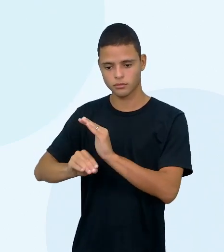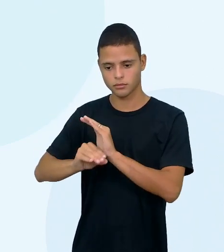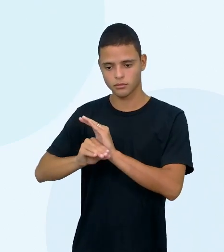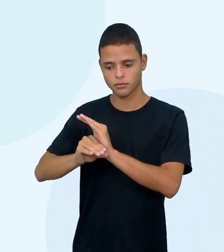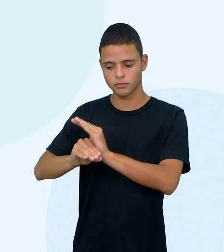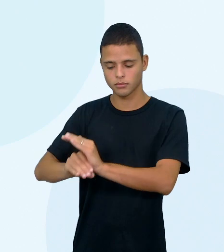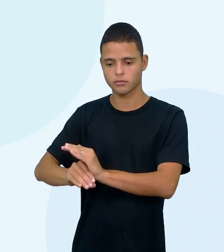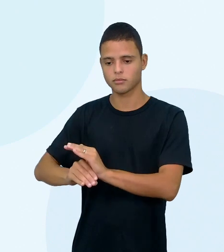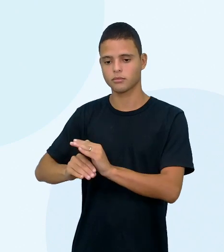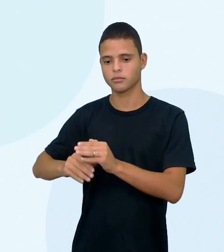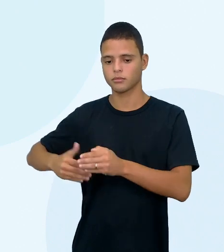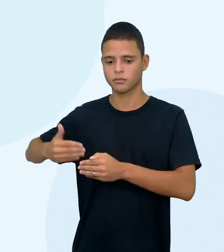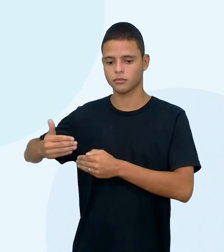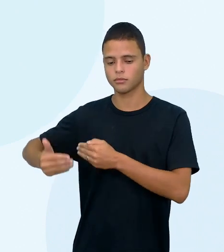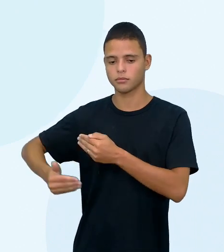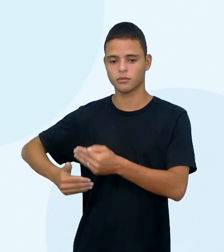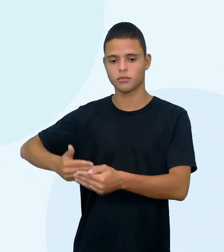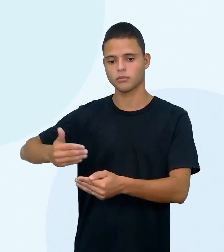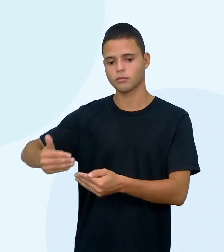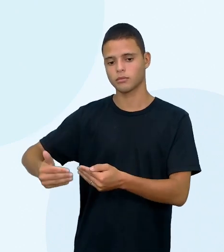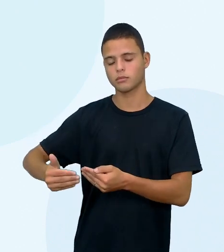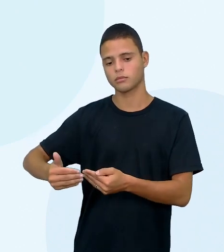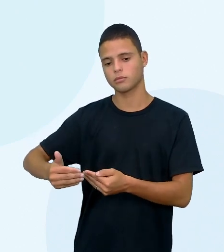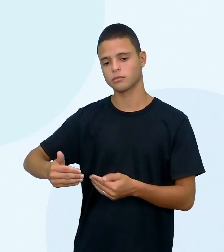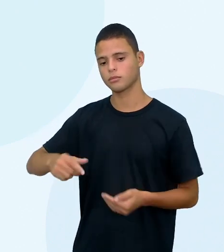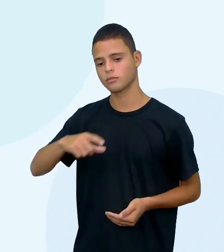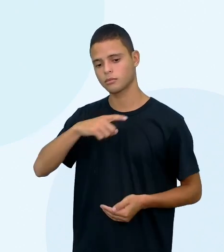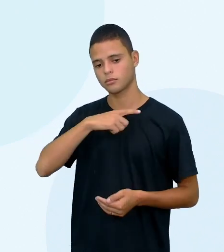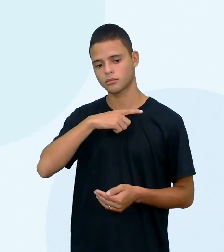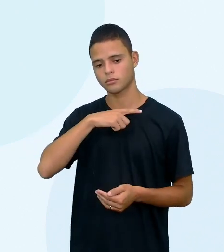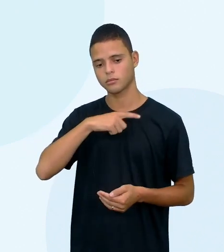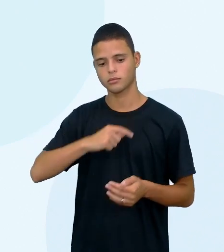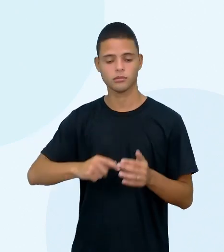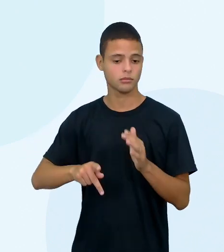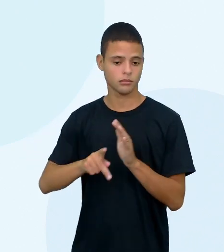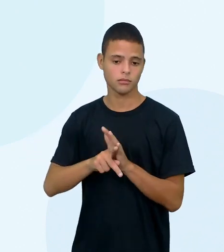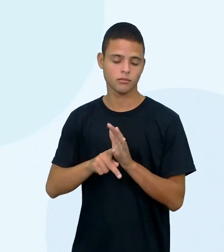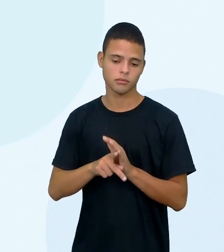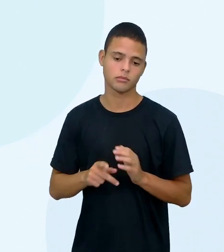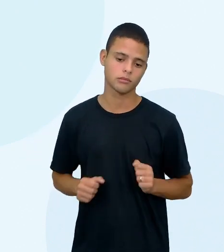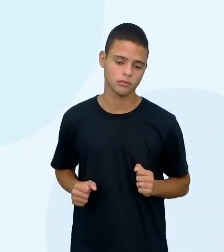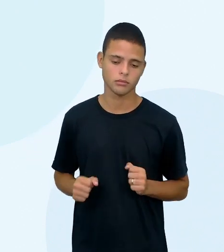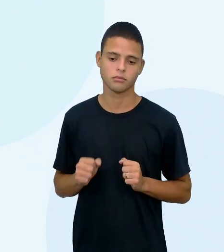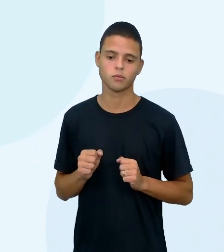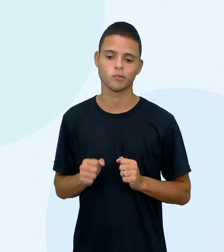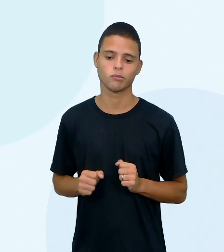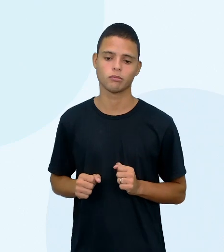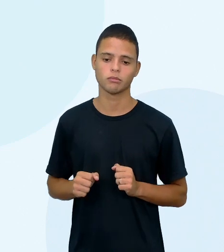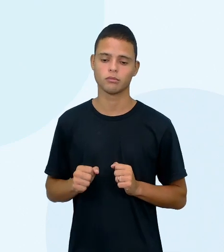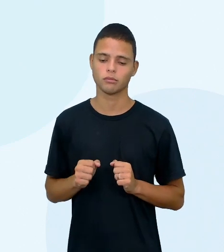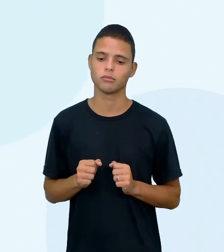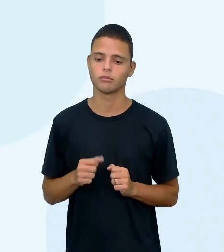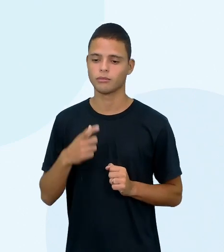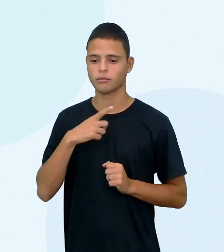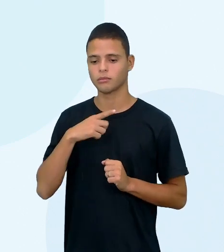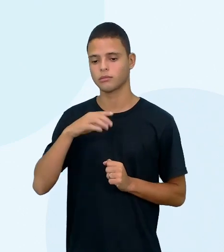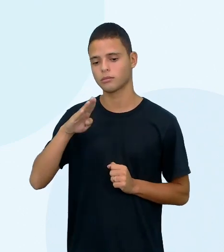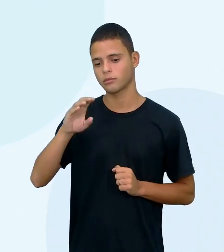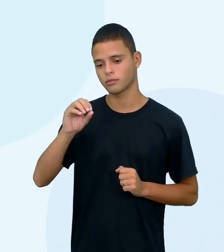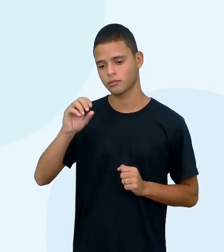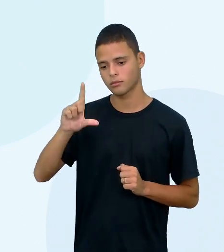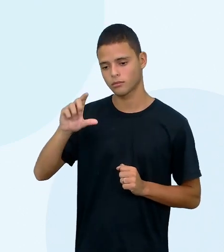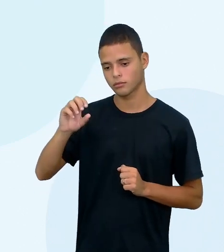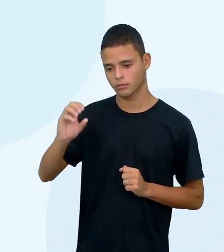ao longo então do esôfago, ao longo do canal, até chegar então no estômago. E aí, quando esse bolo alimentar